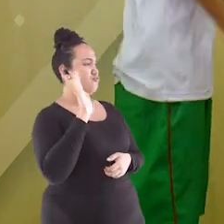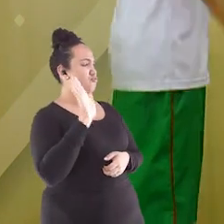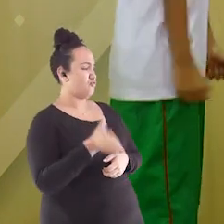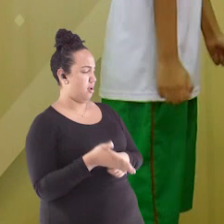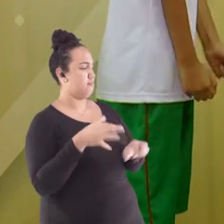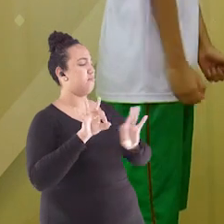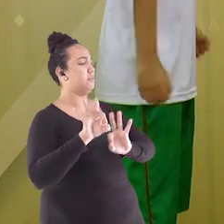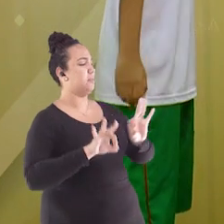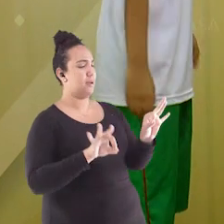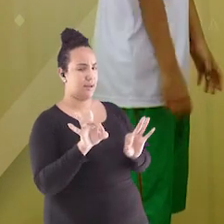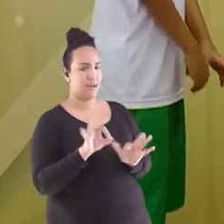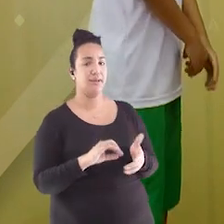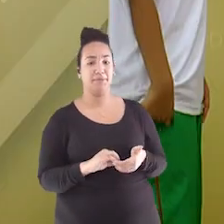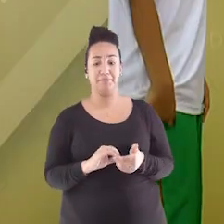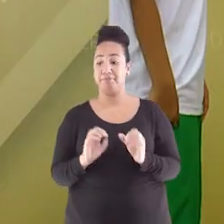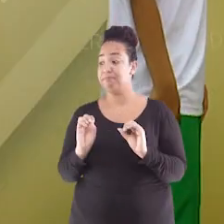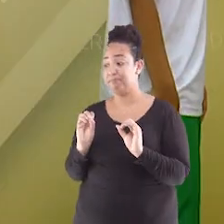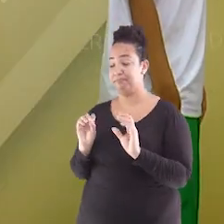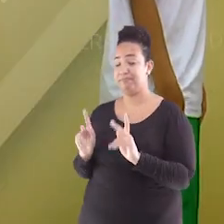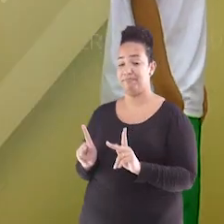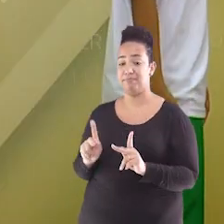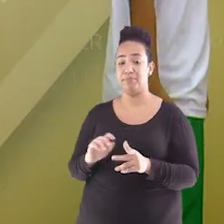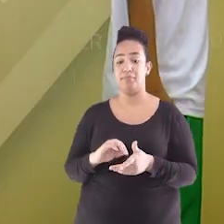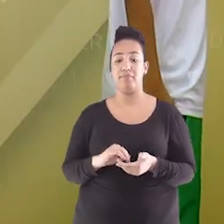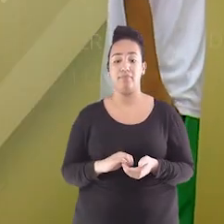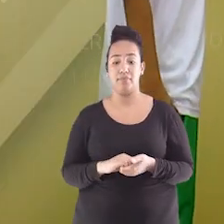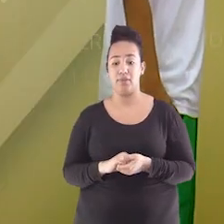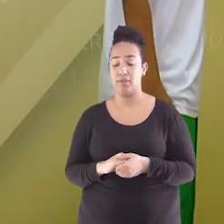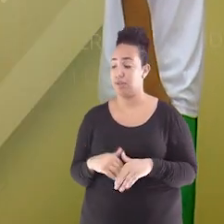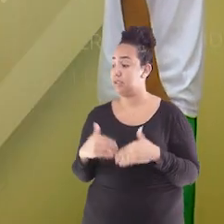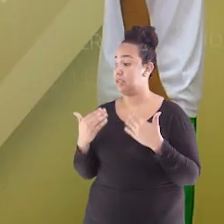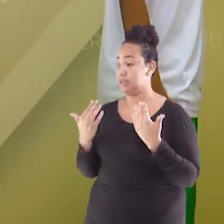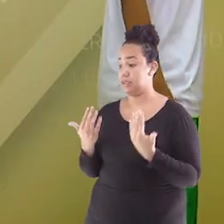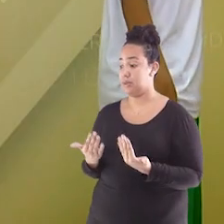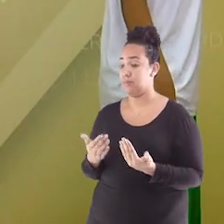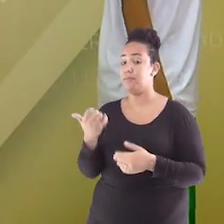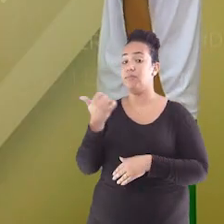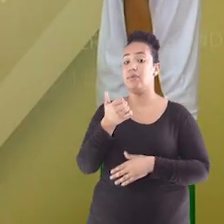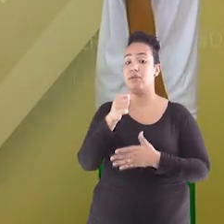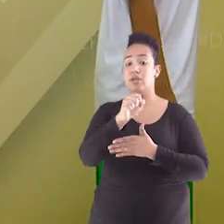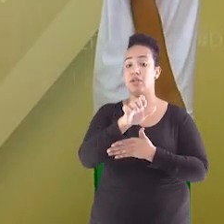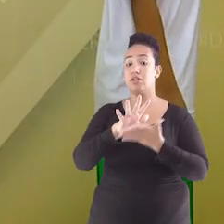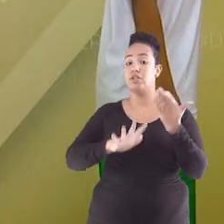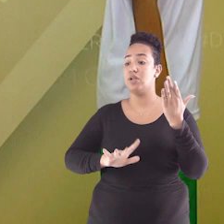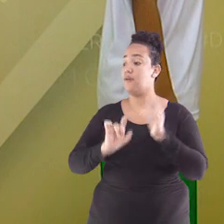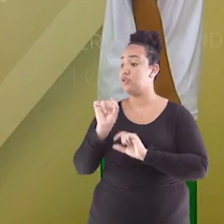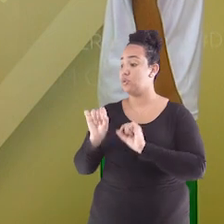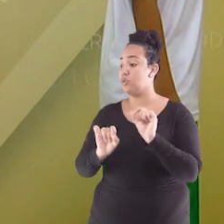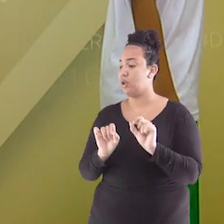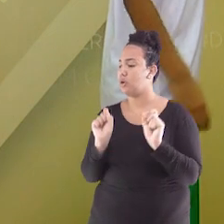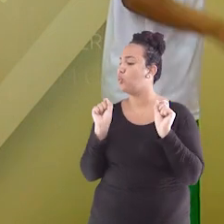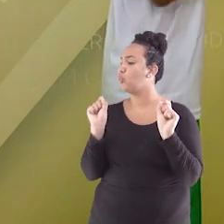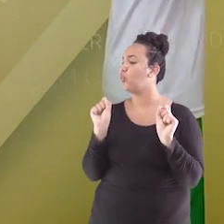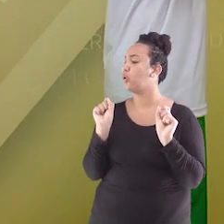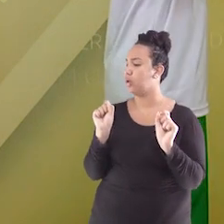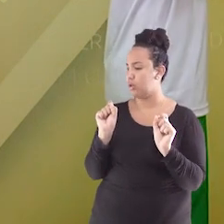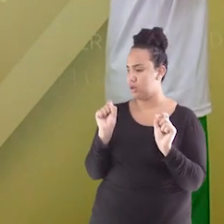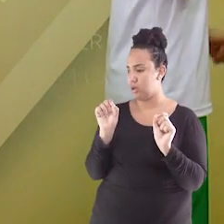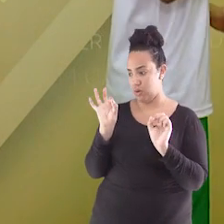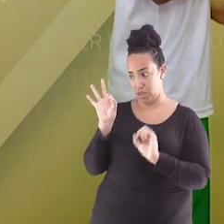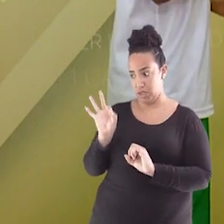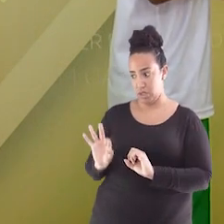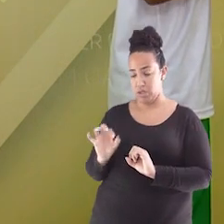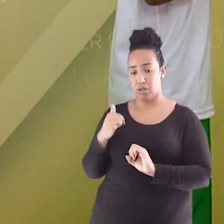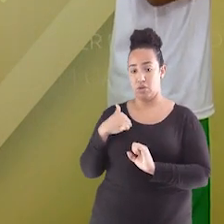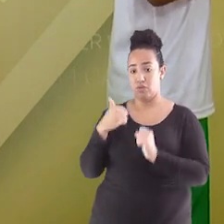preparado! Isso aí! Então vamos lá! Bom, Elion, a primeira atividade se chama O que é? Tá certo?